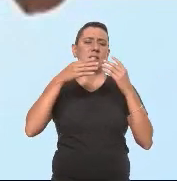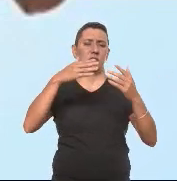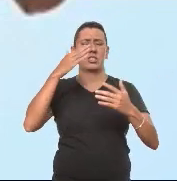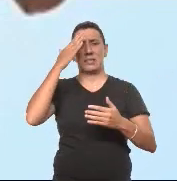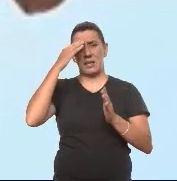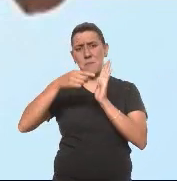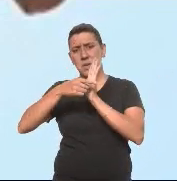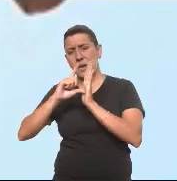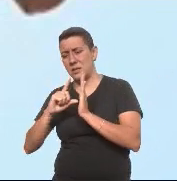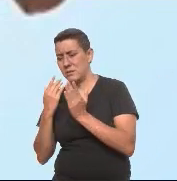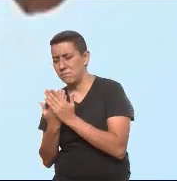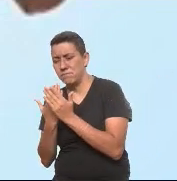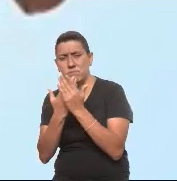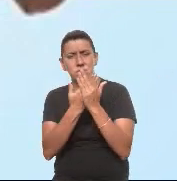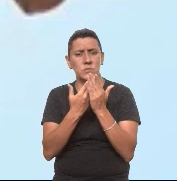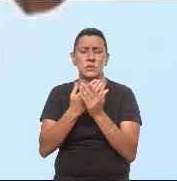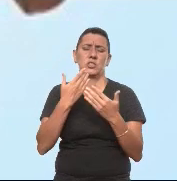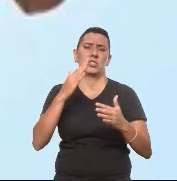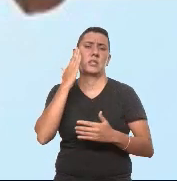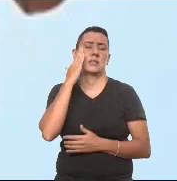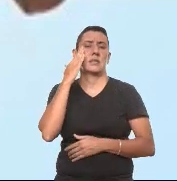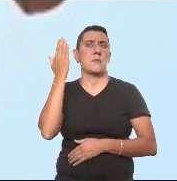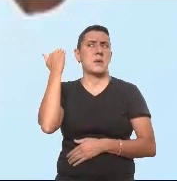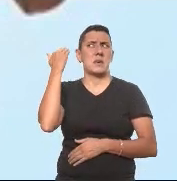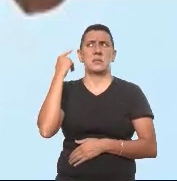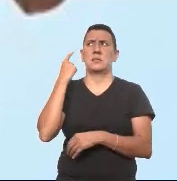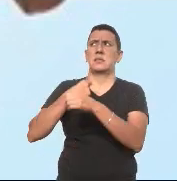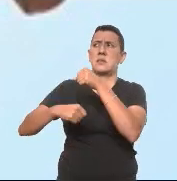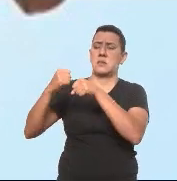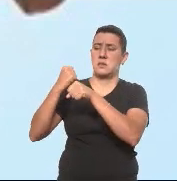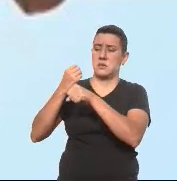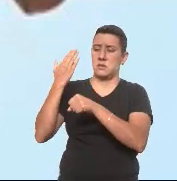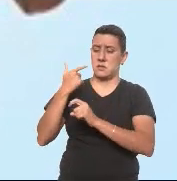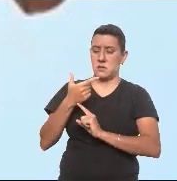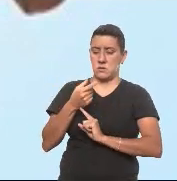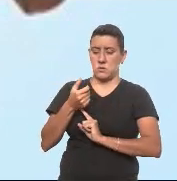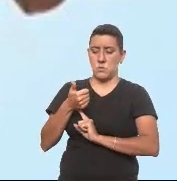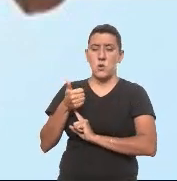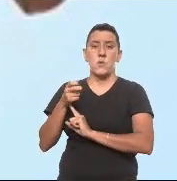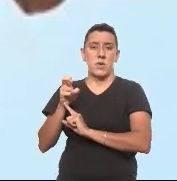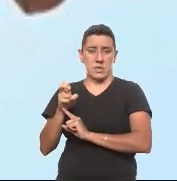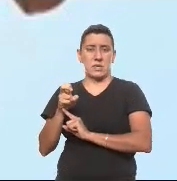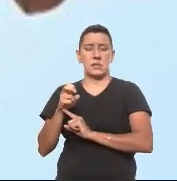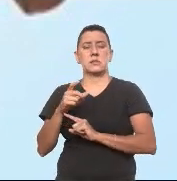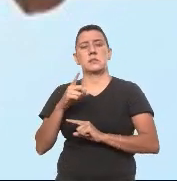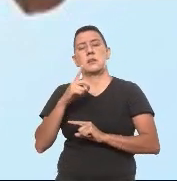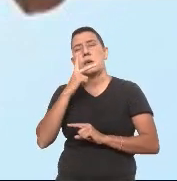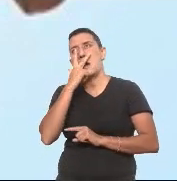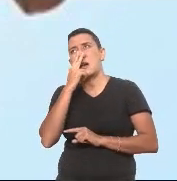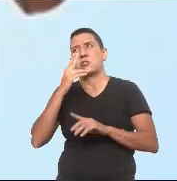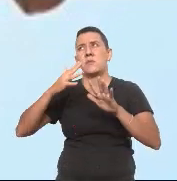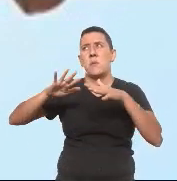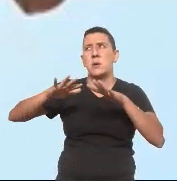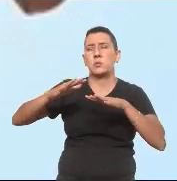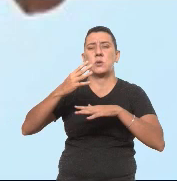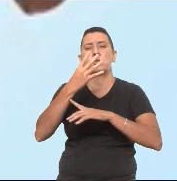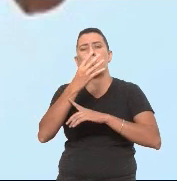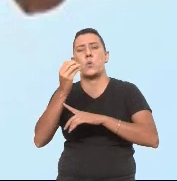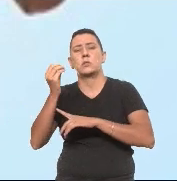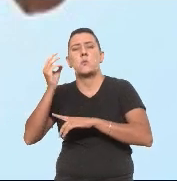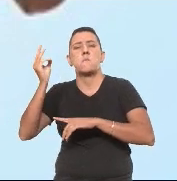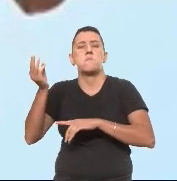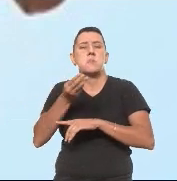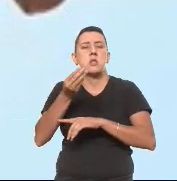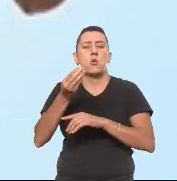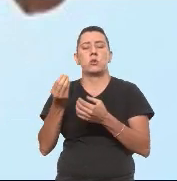expectativa era que para vocês terem uma ideia em 2015 nós temos expectativa de 400 milhões e sensores pelo mundo hoje